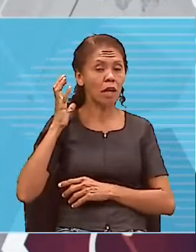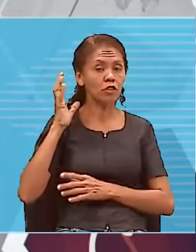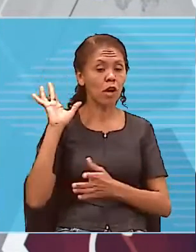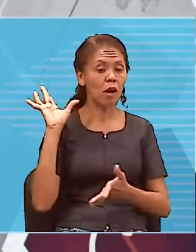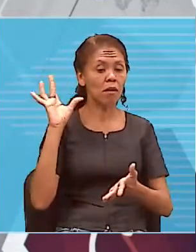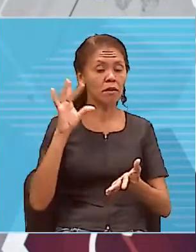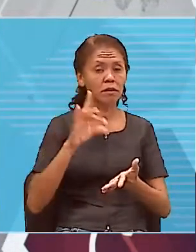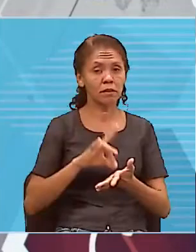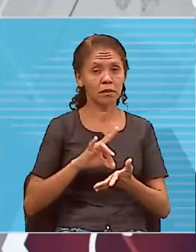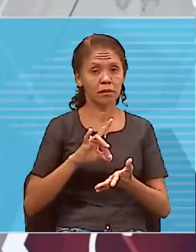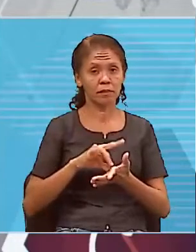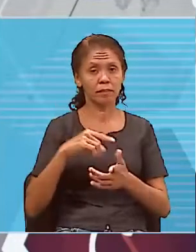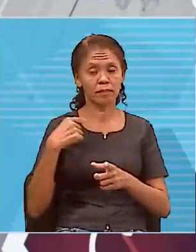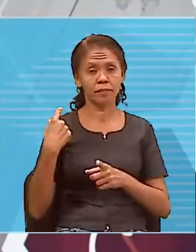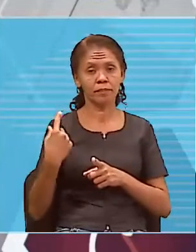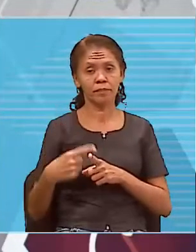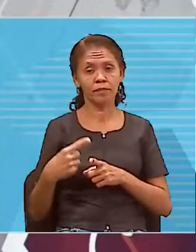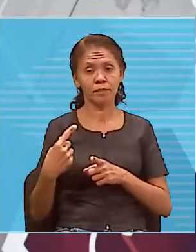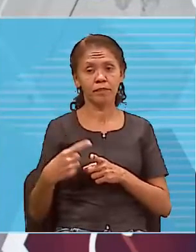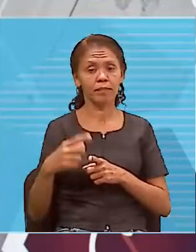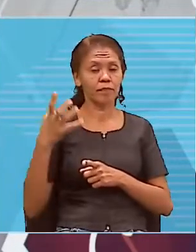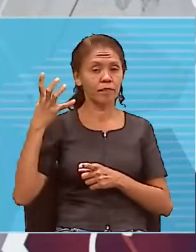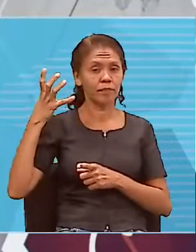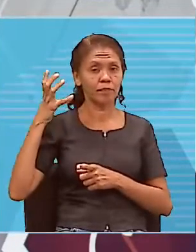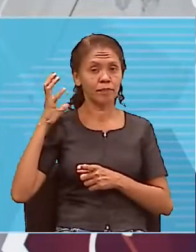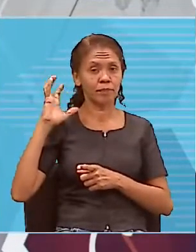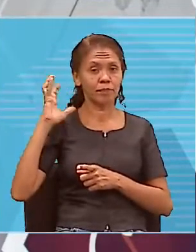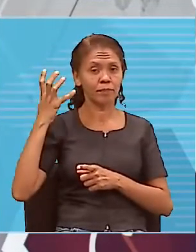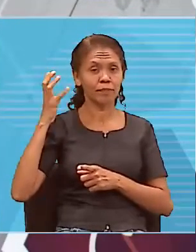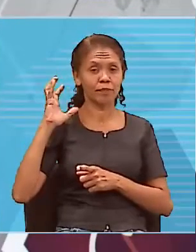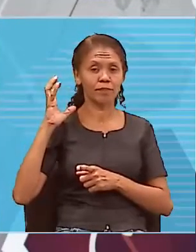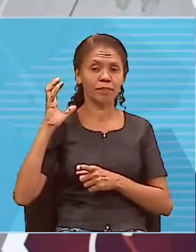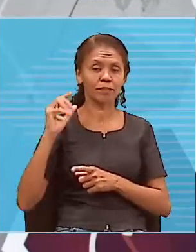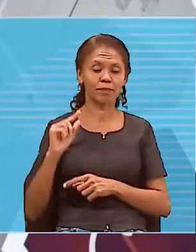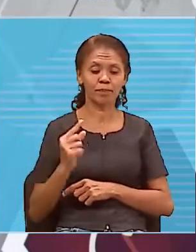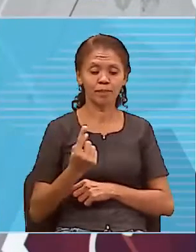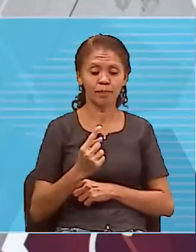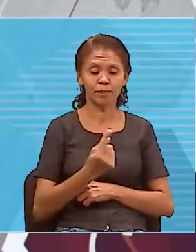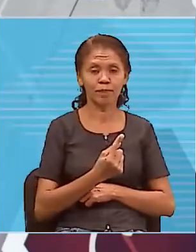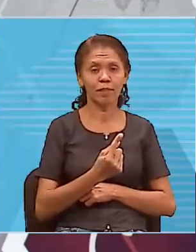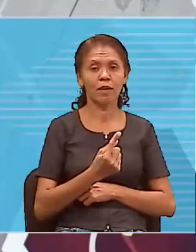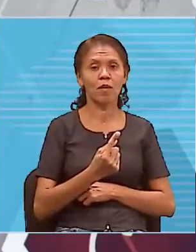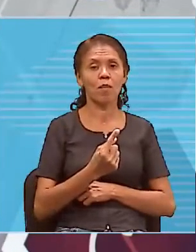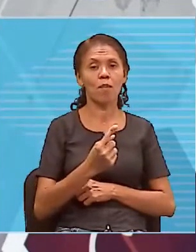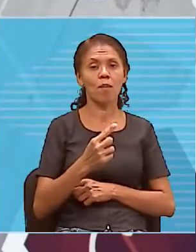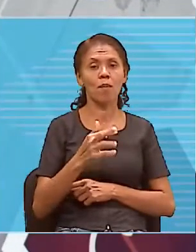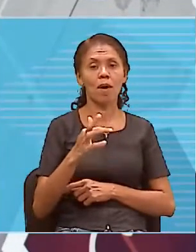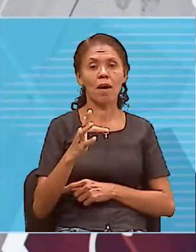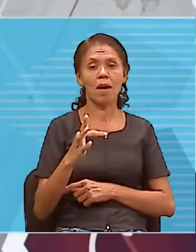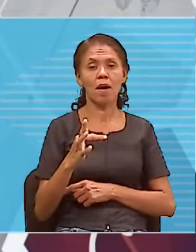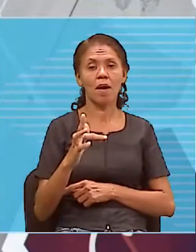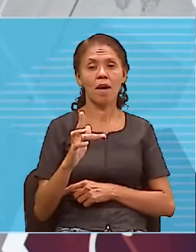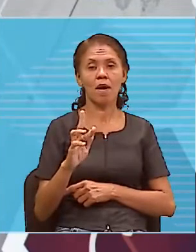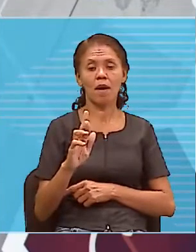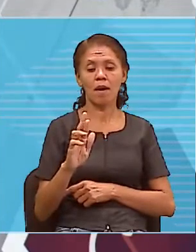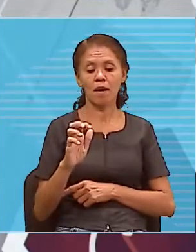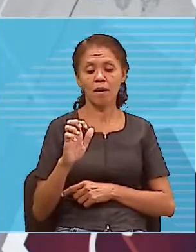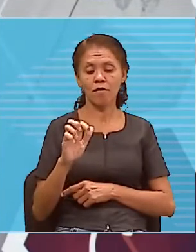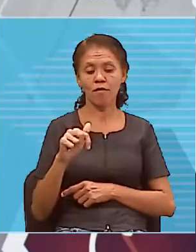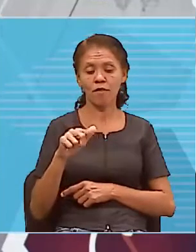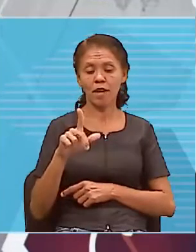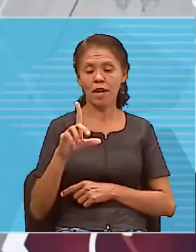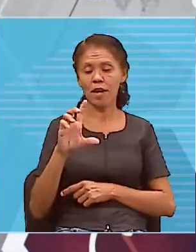porque as rádios elas devem ter cada uma uma frequência por exemplo